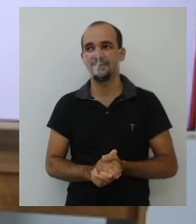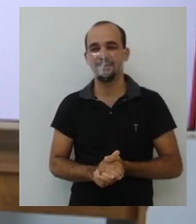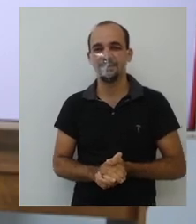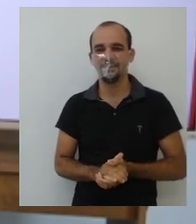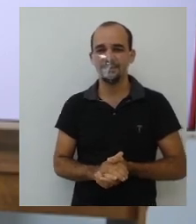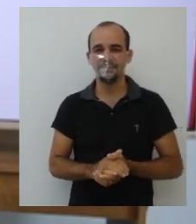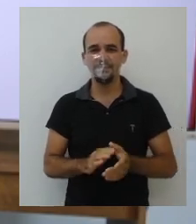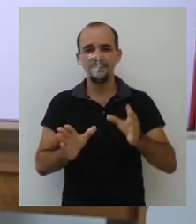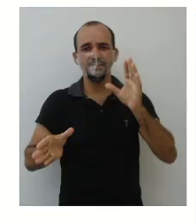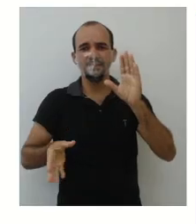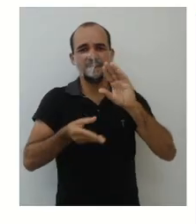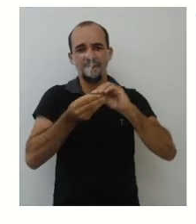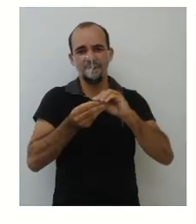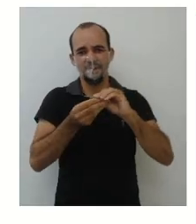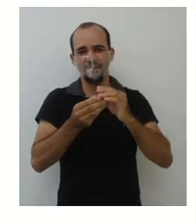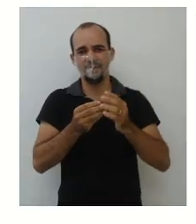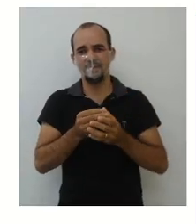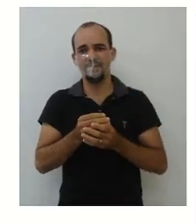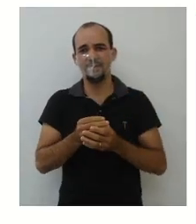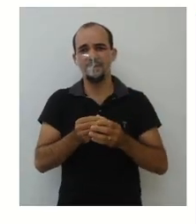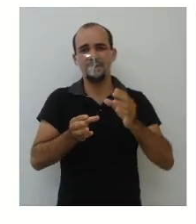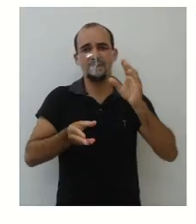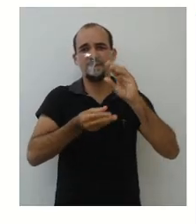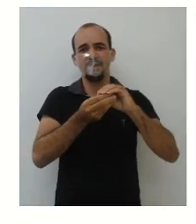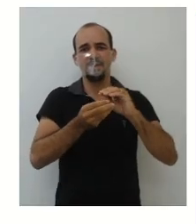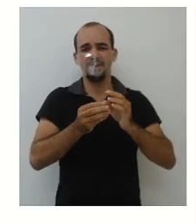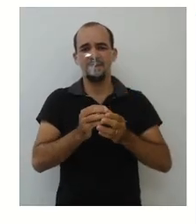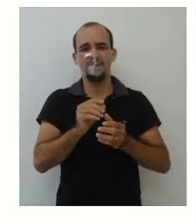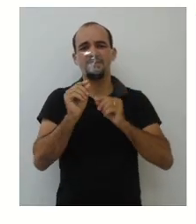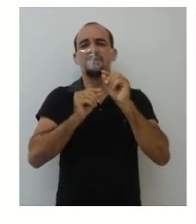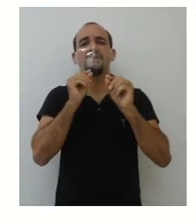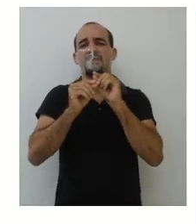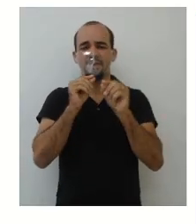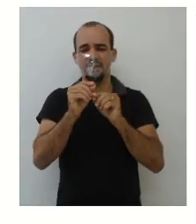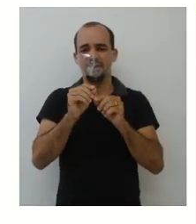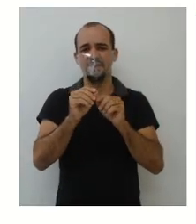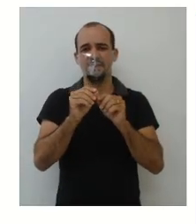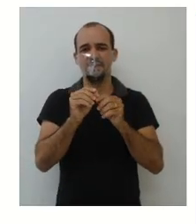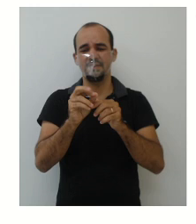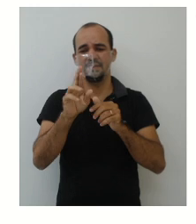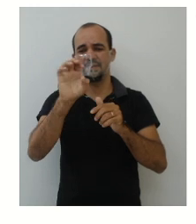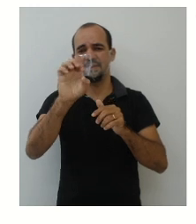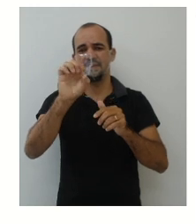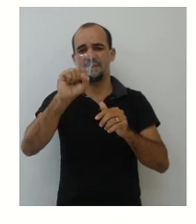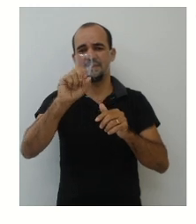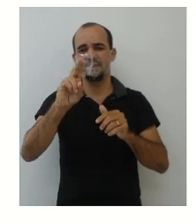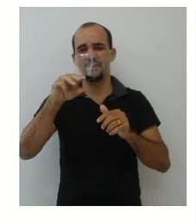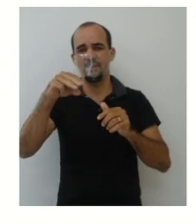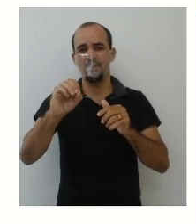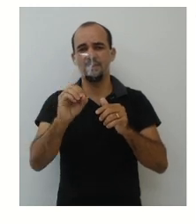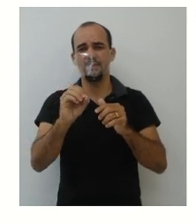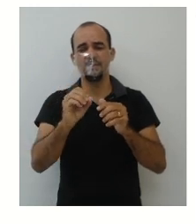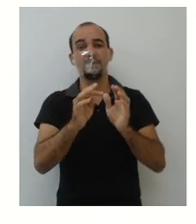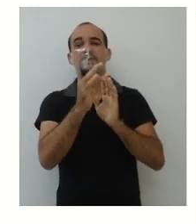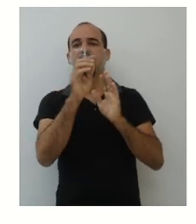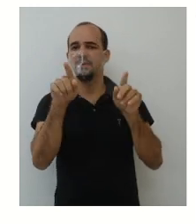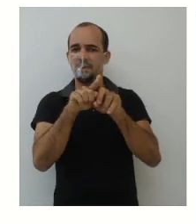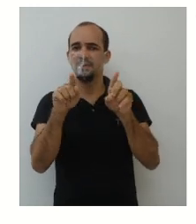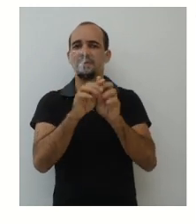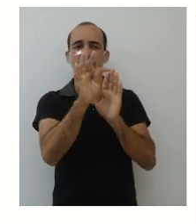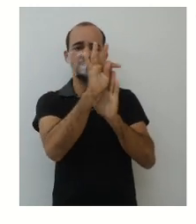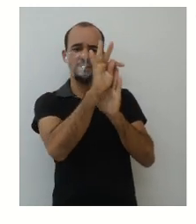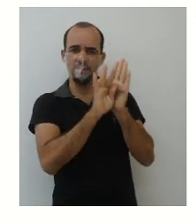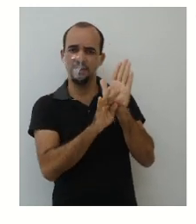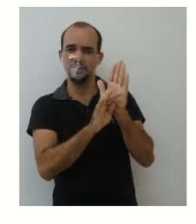Aí o resumo. O que é o resumo? O resumo ele é um texto que apresenta pontos,